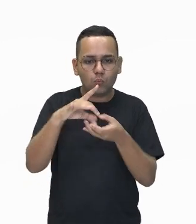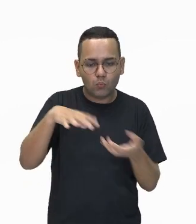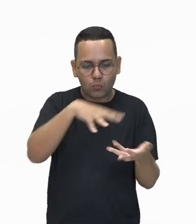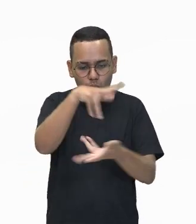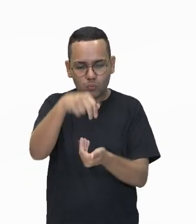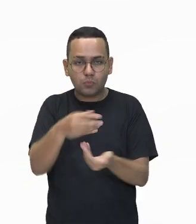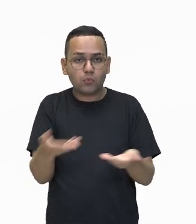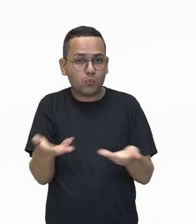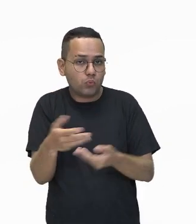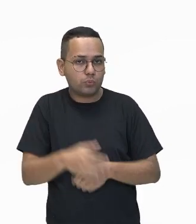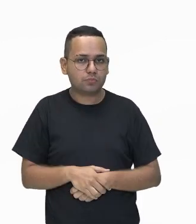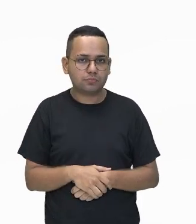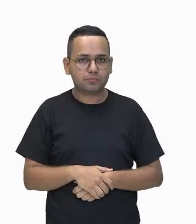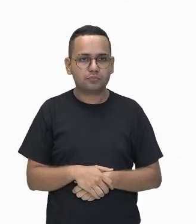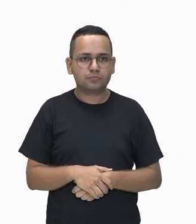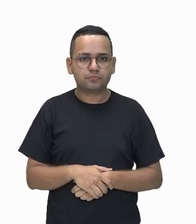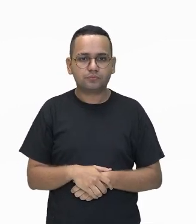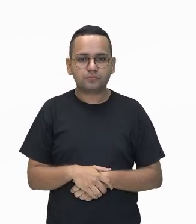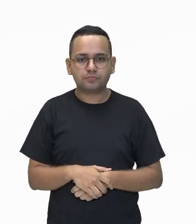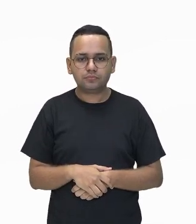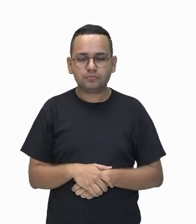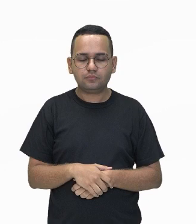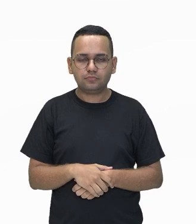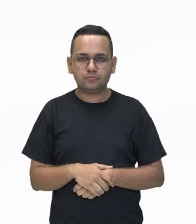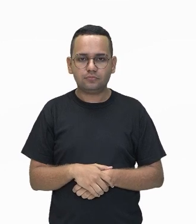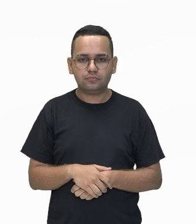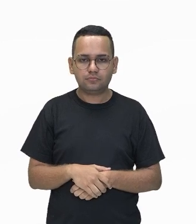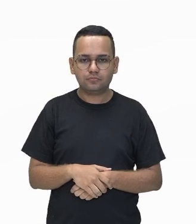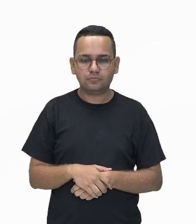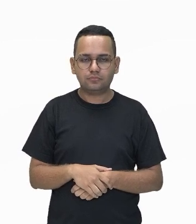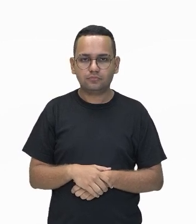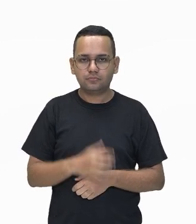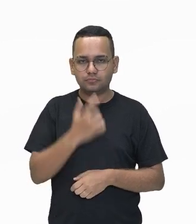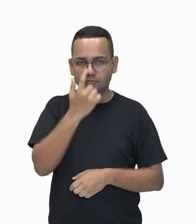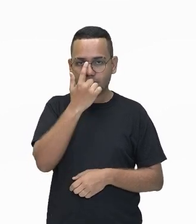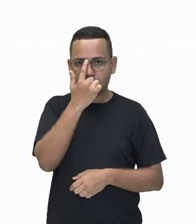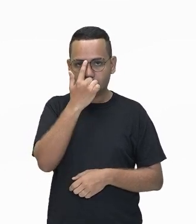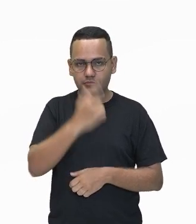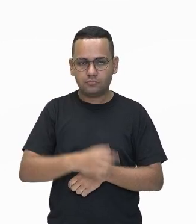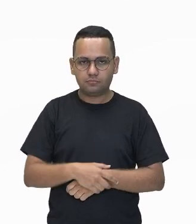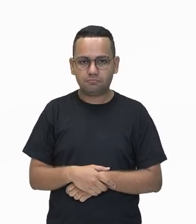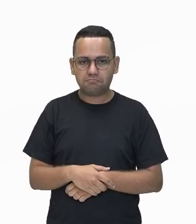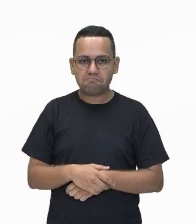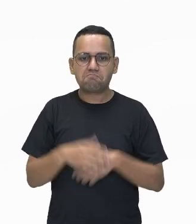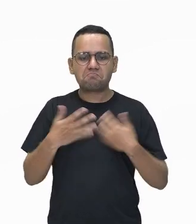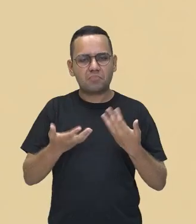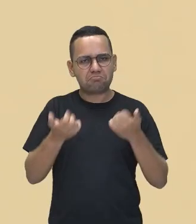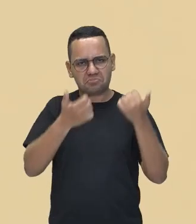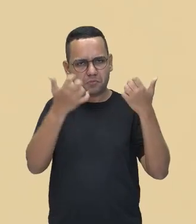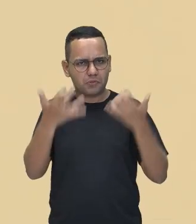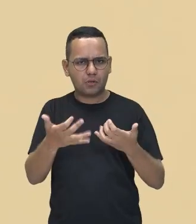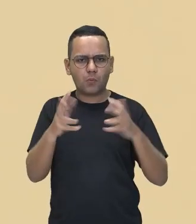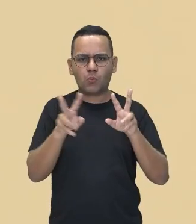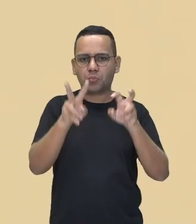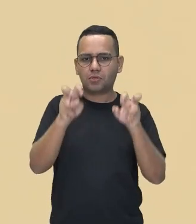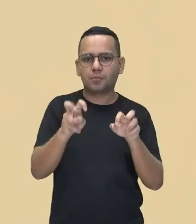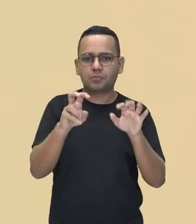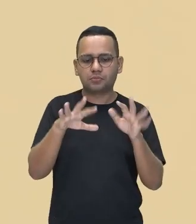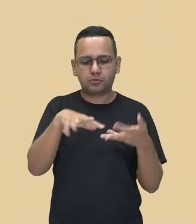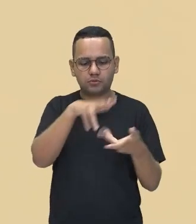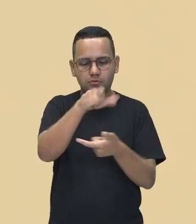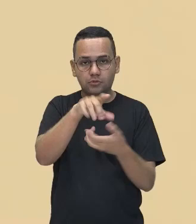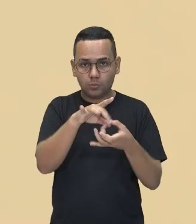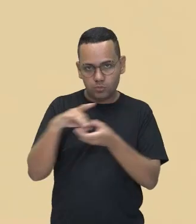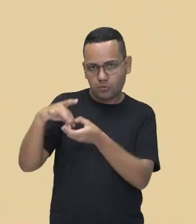é ser amazônida? Olha só, quando a gente fala então sobre essa questão da globalização, perceba que